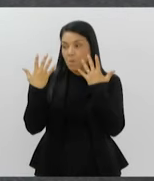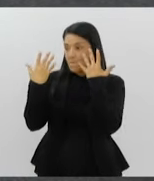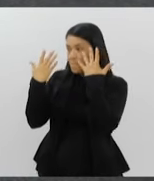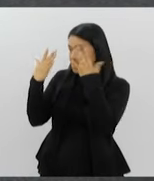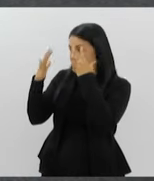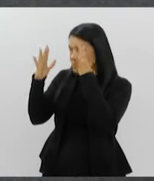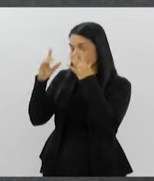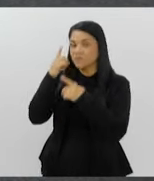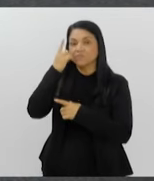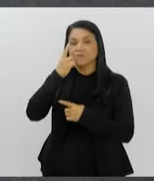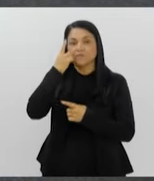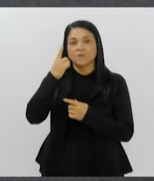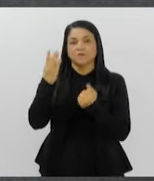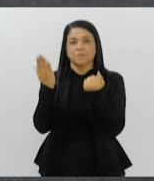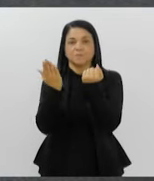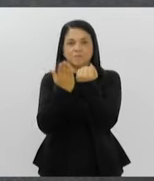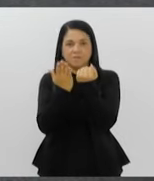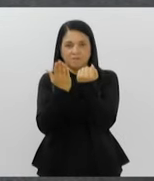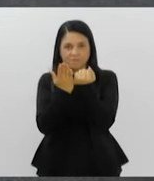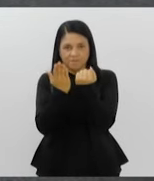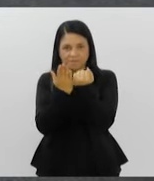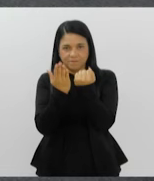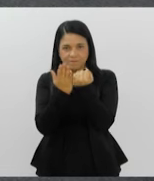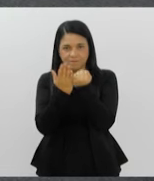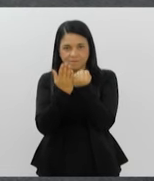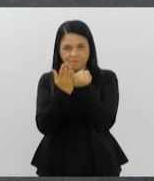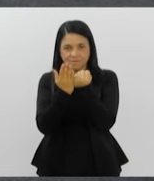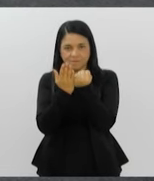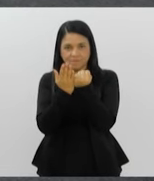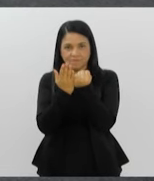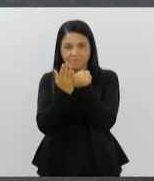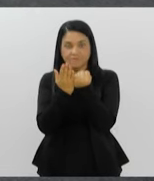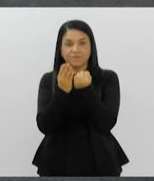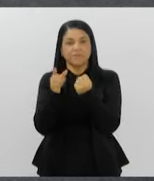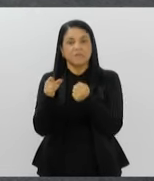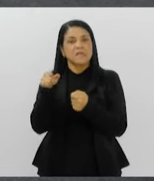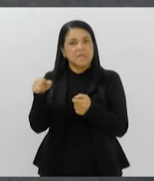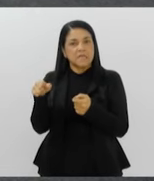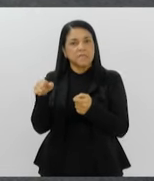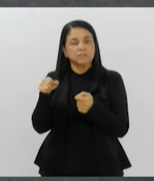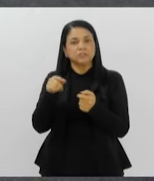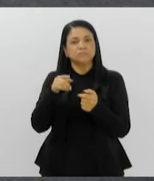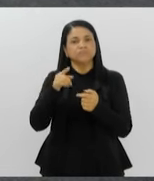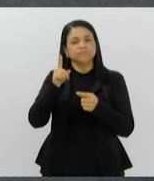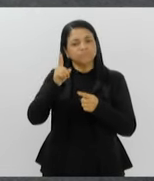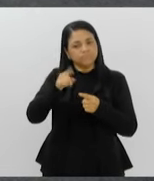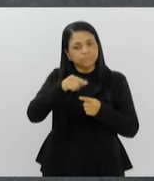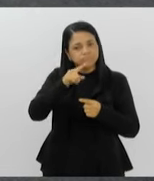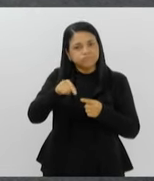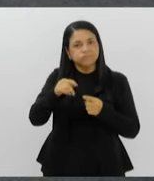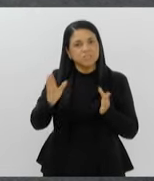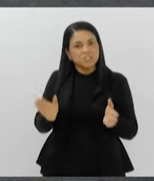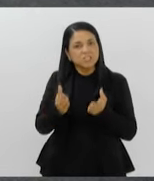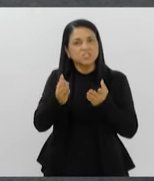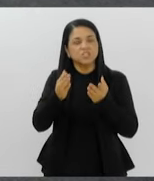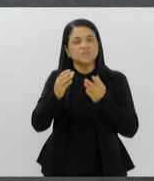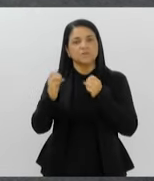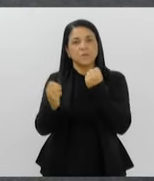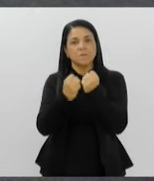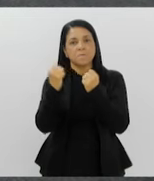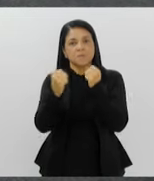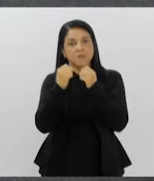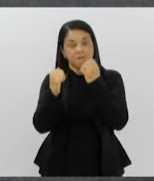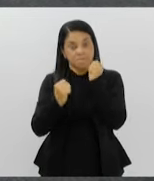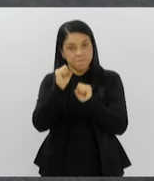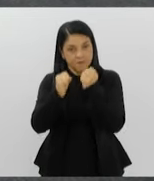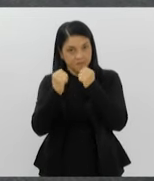deputado Malafaia, porque ele tira incentivos fiscais à empresa que causa dano à